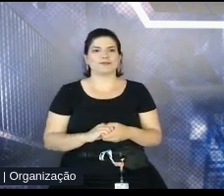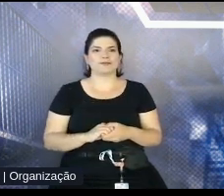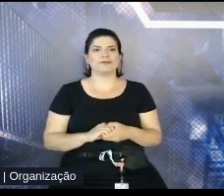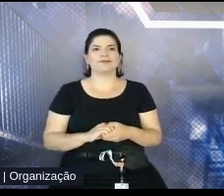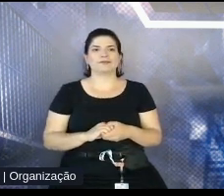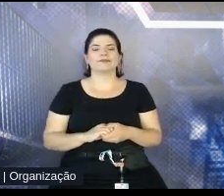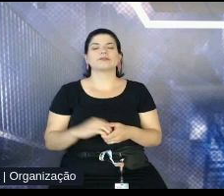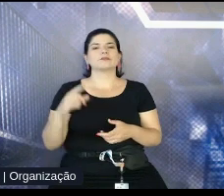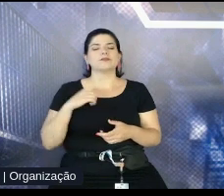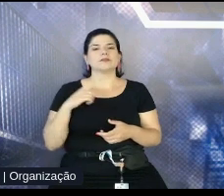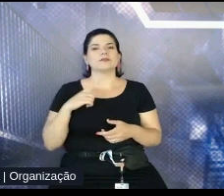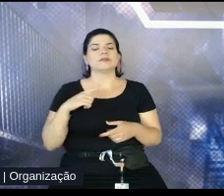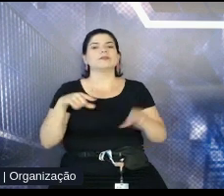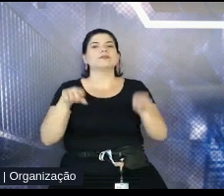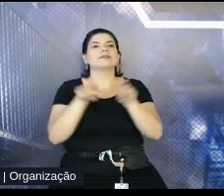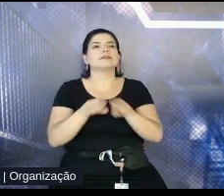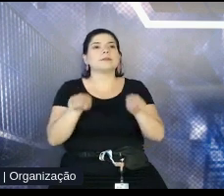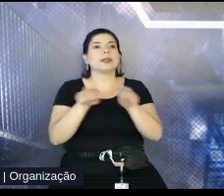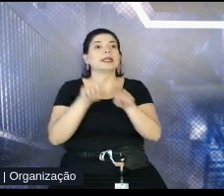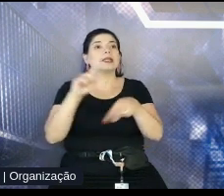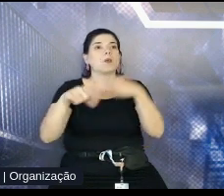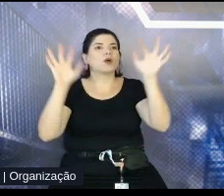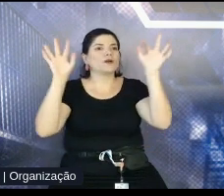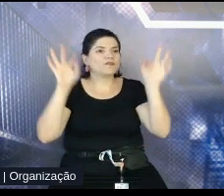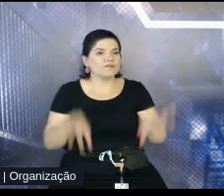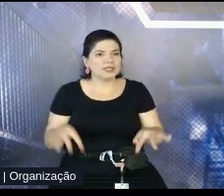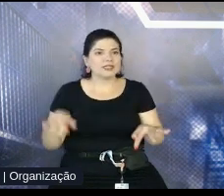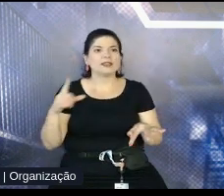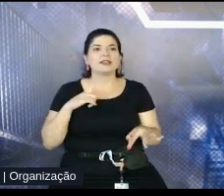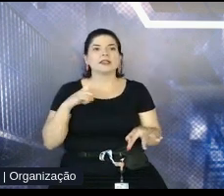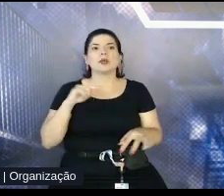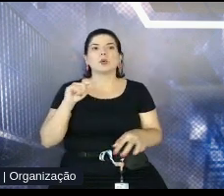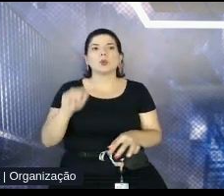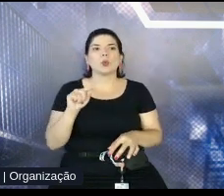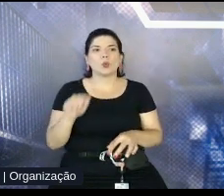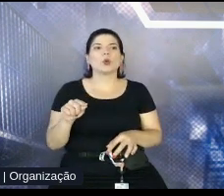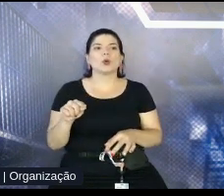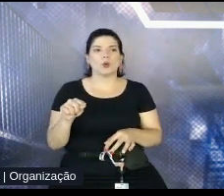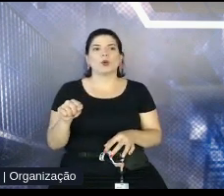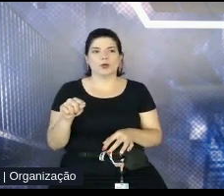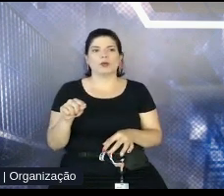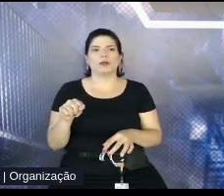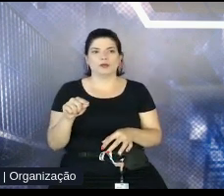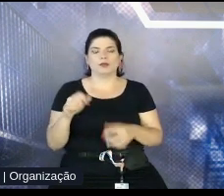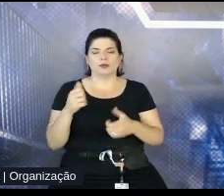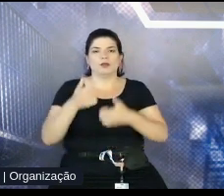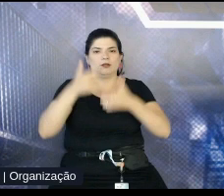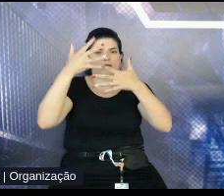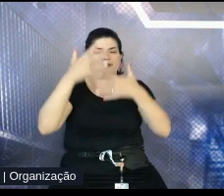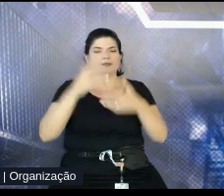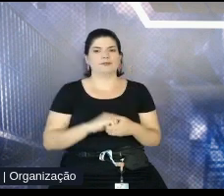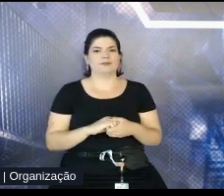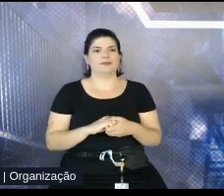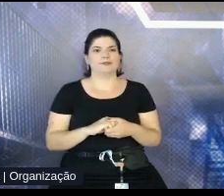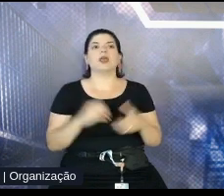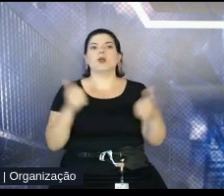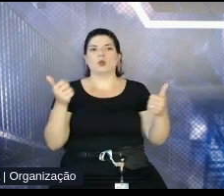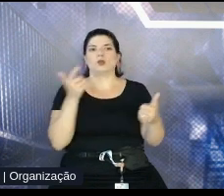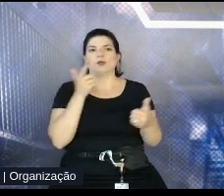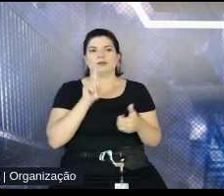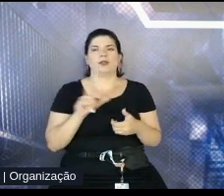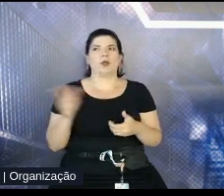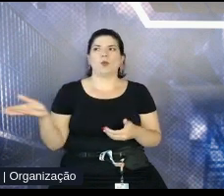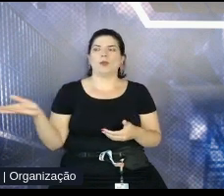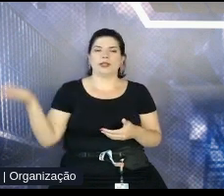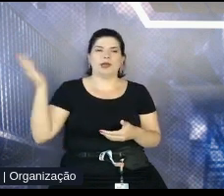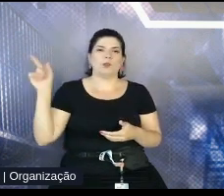final também, no final deixar um momentozinho aqui para a gente poder trocar uma ideia, beleza? Então, falei aí já um pouco na minha fala, né, um pouquinho